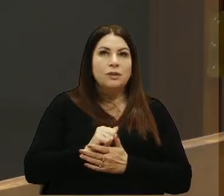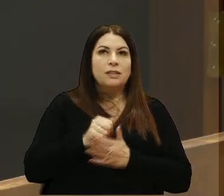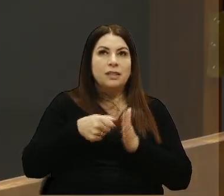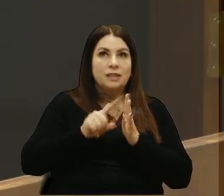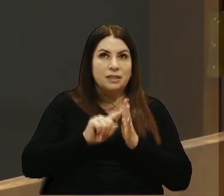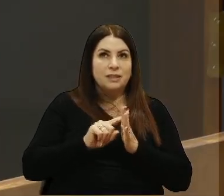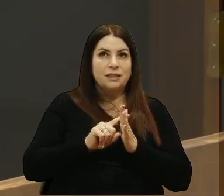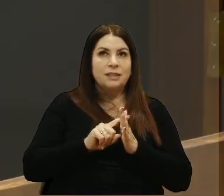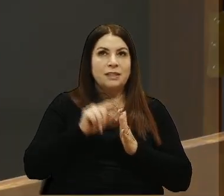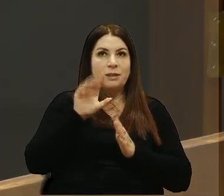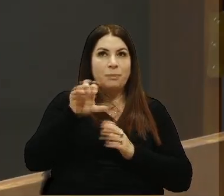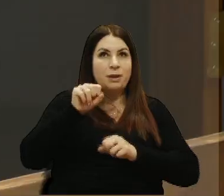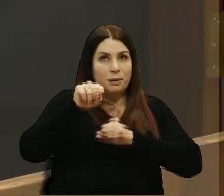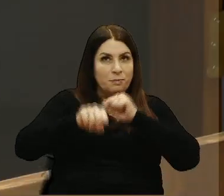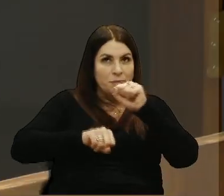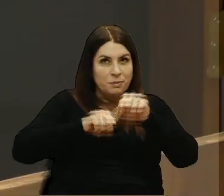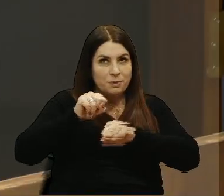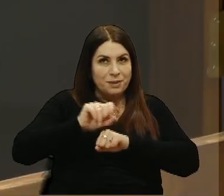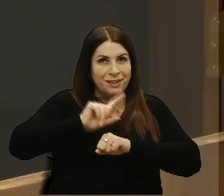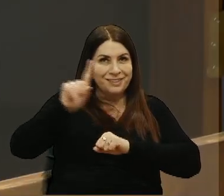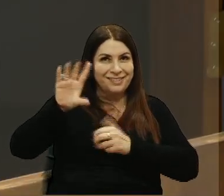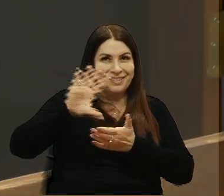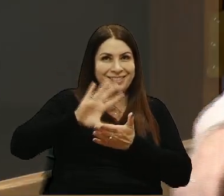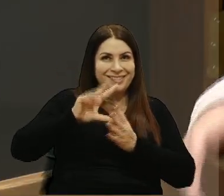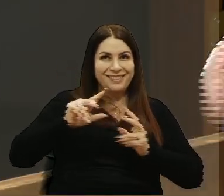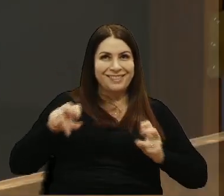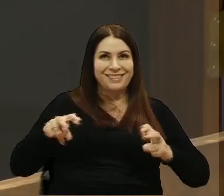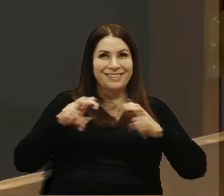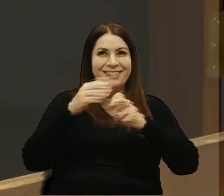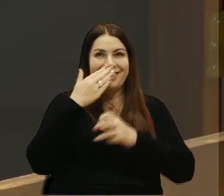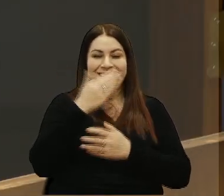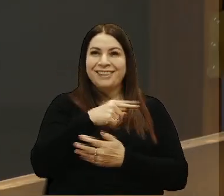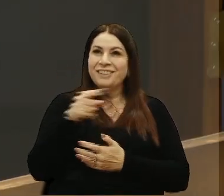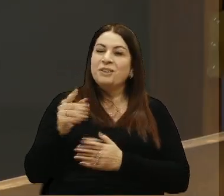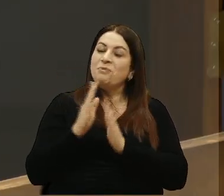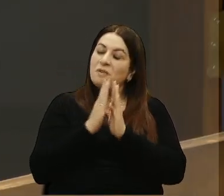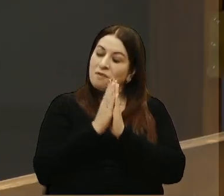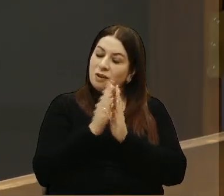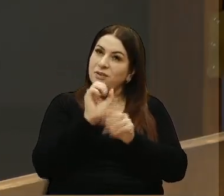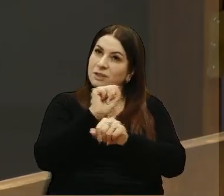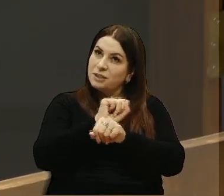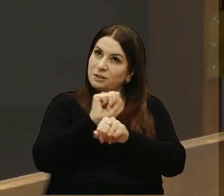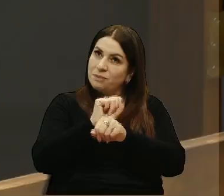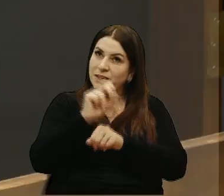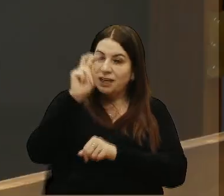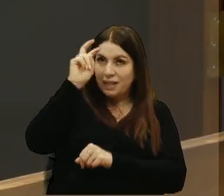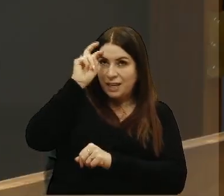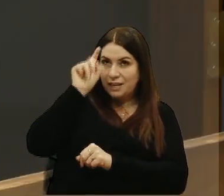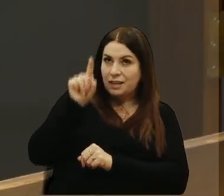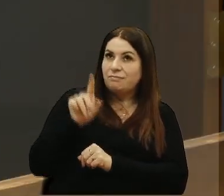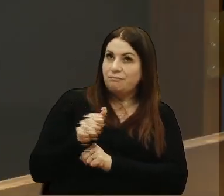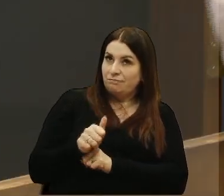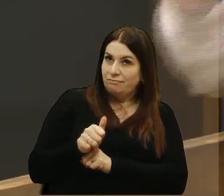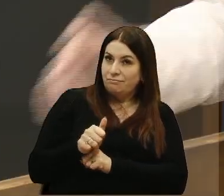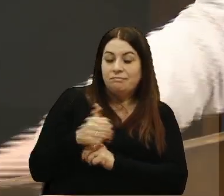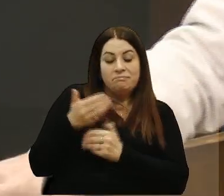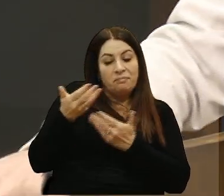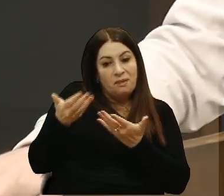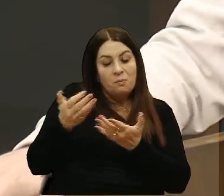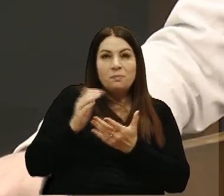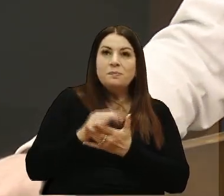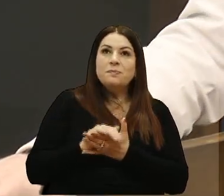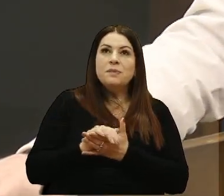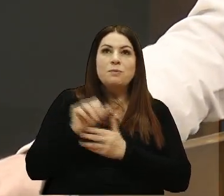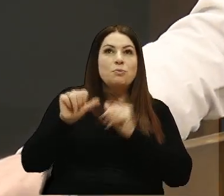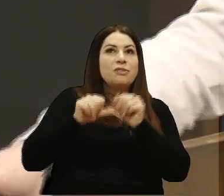que o senhor pegue sua bicicleta e vá até a Praça Dante, por gentileza, aguarde a quinta-feira. Então,